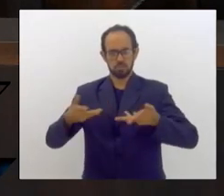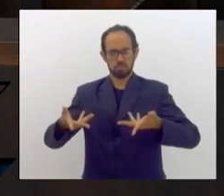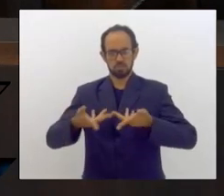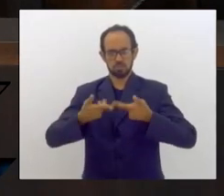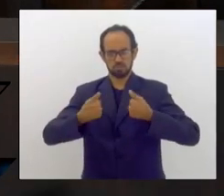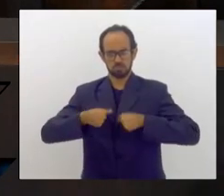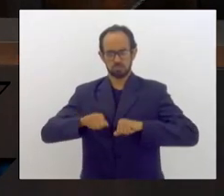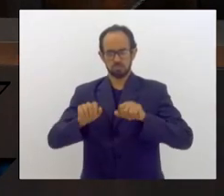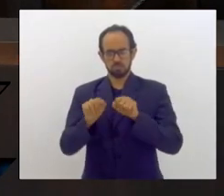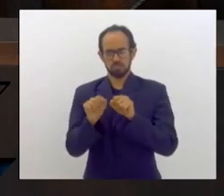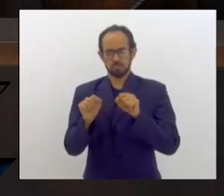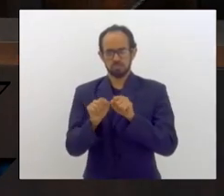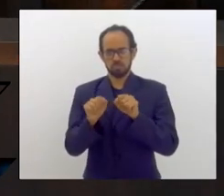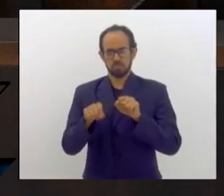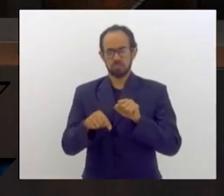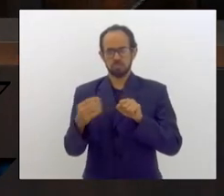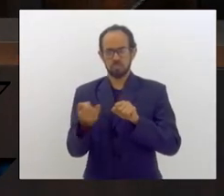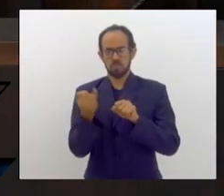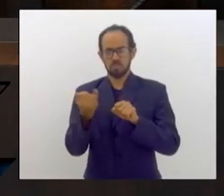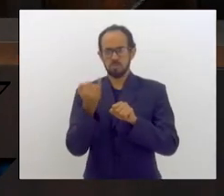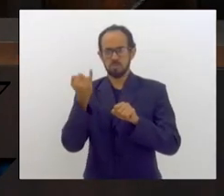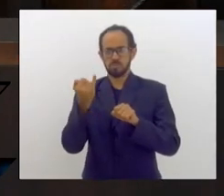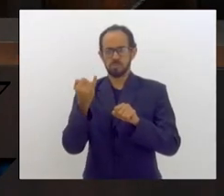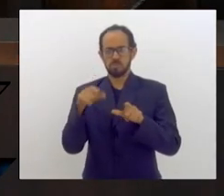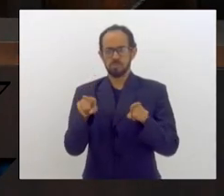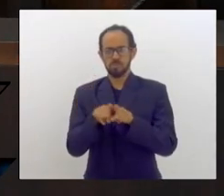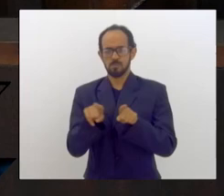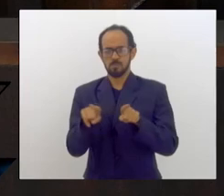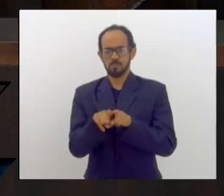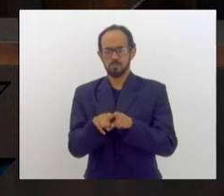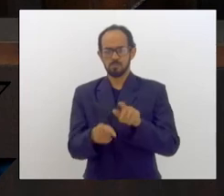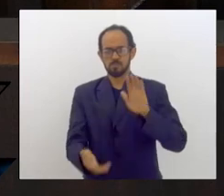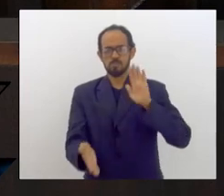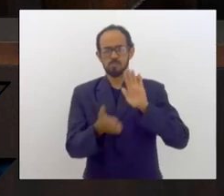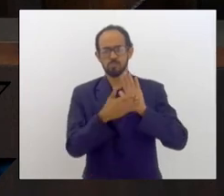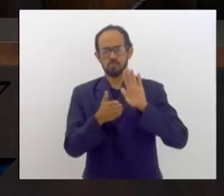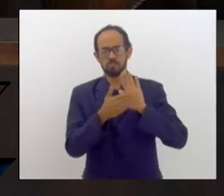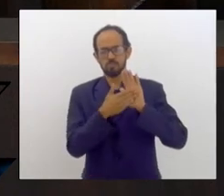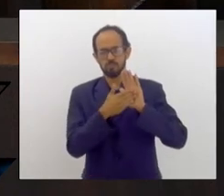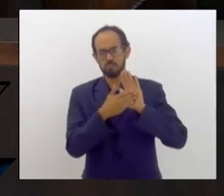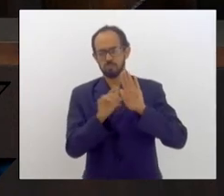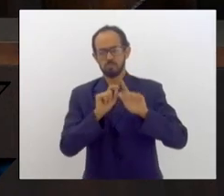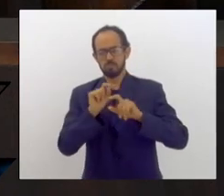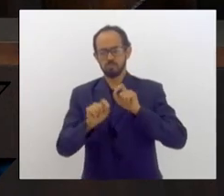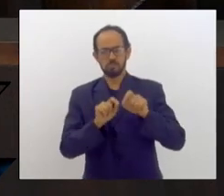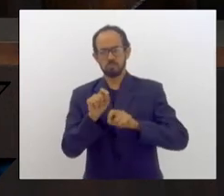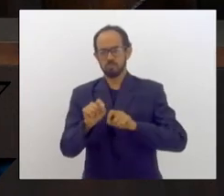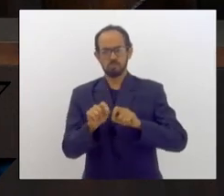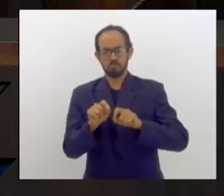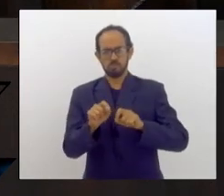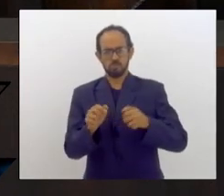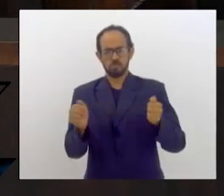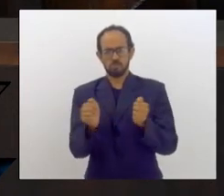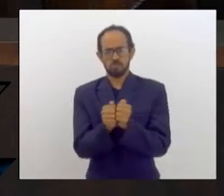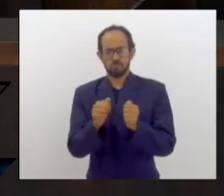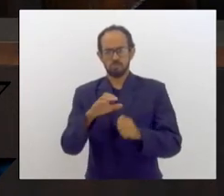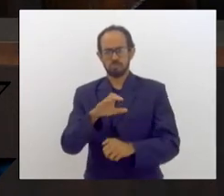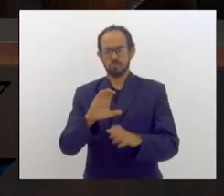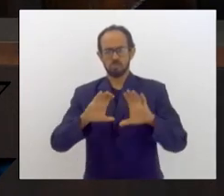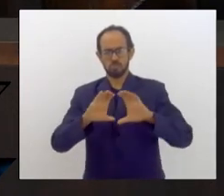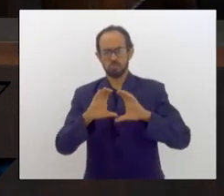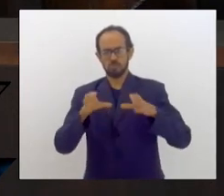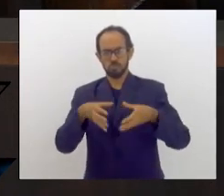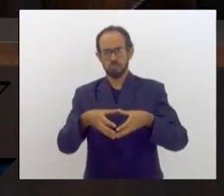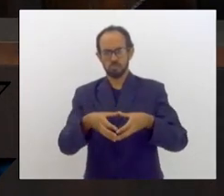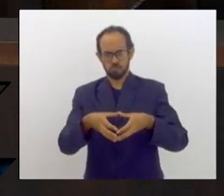suma importância que haja essa proposição a partir dessa comissão que foi tão empenhada, onde